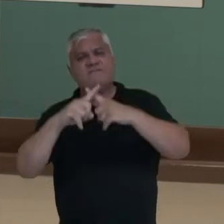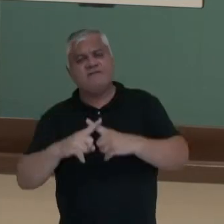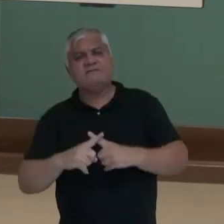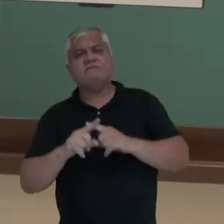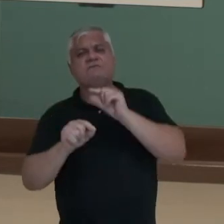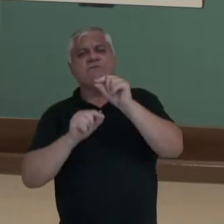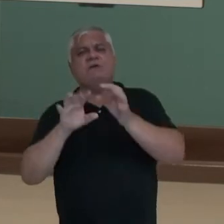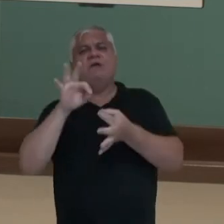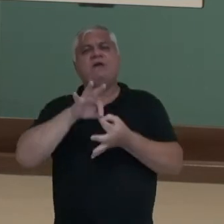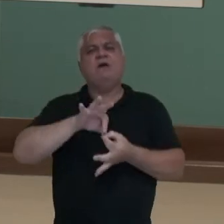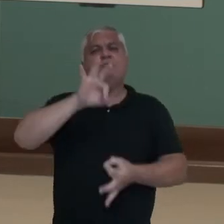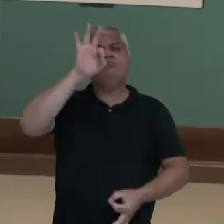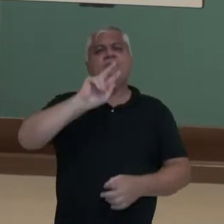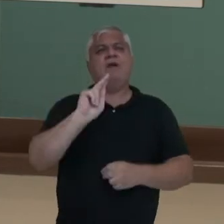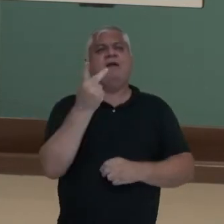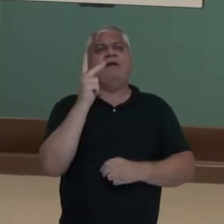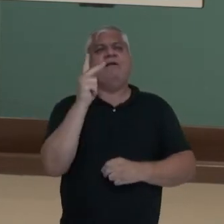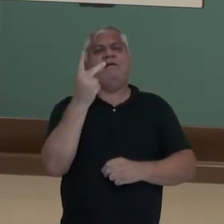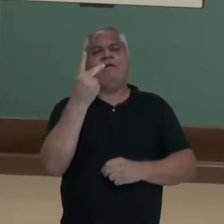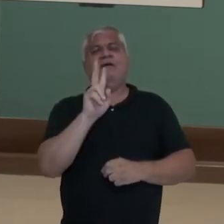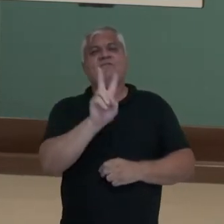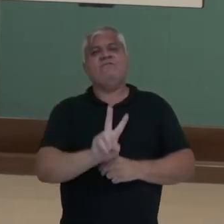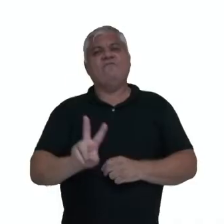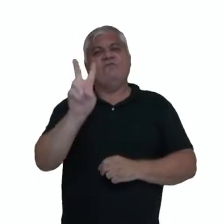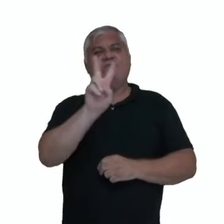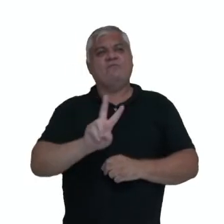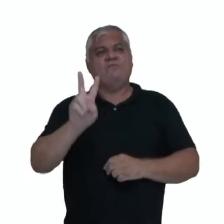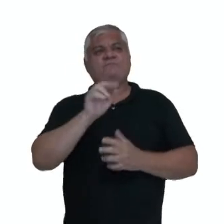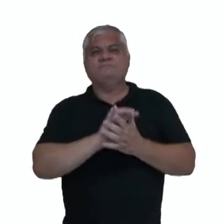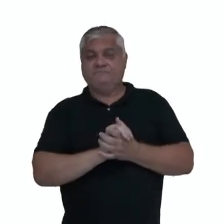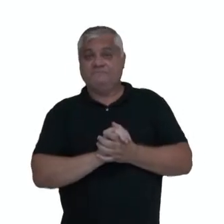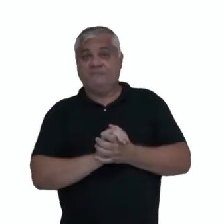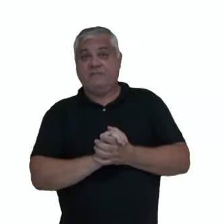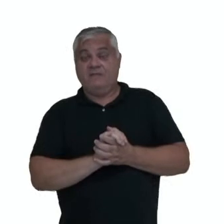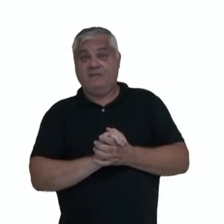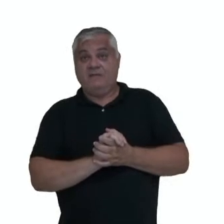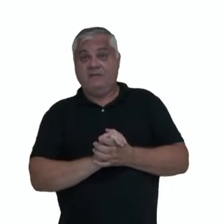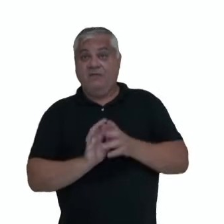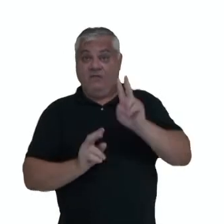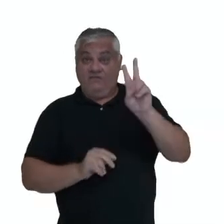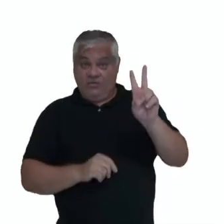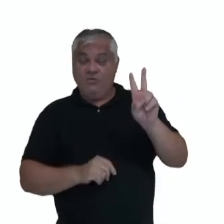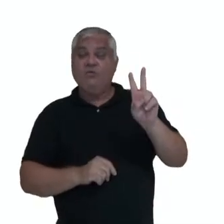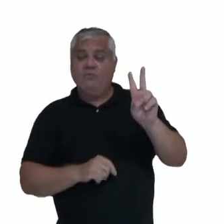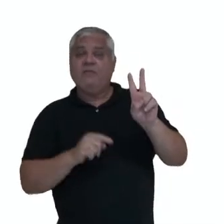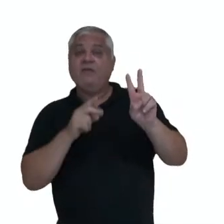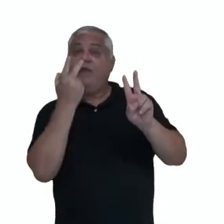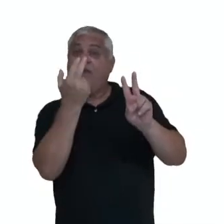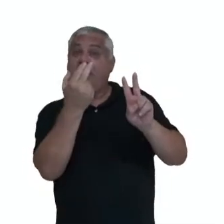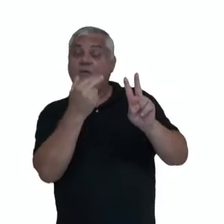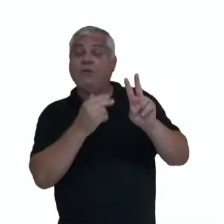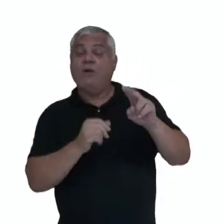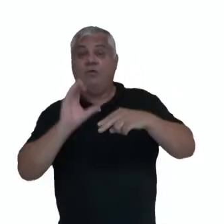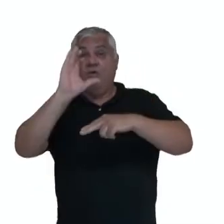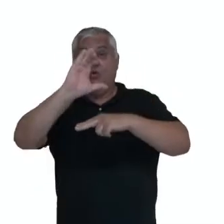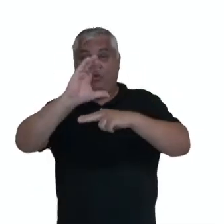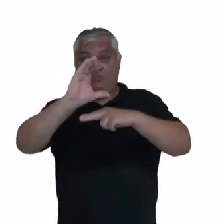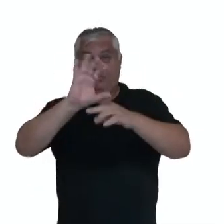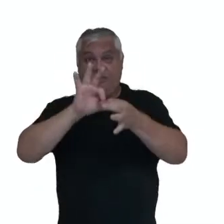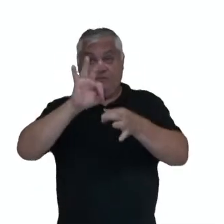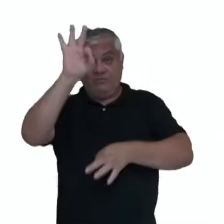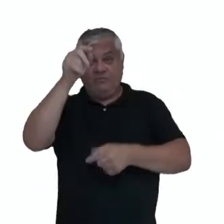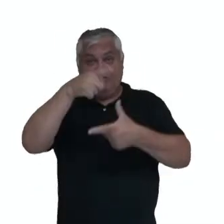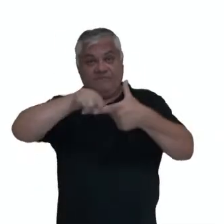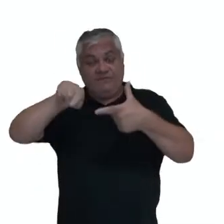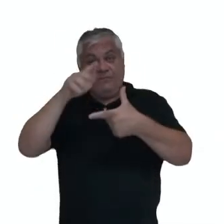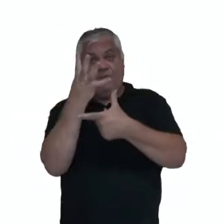a altura, que está aqui a fórmula aqui de Francon, que é volume é igual ao comprimento dividido por